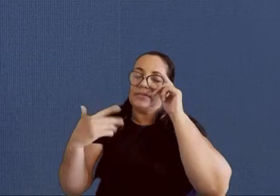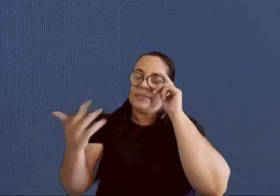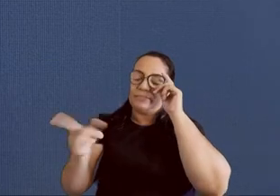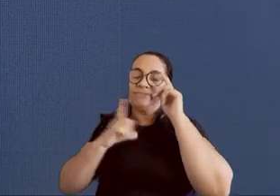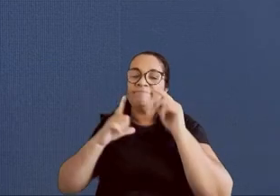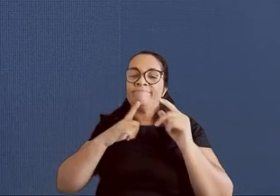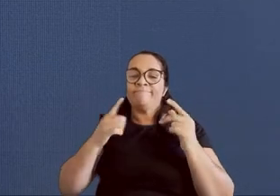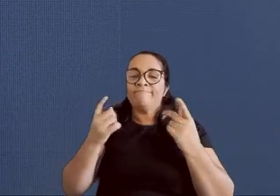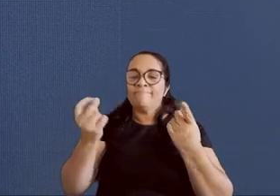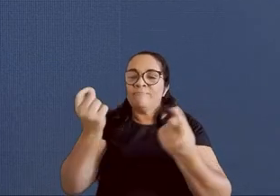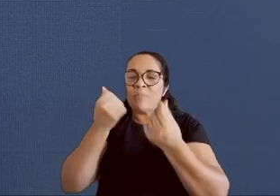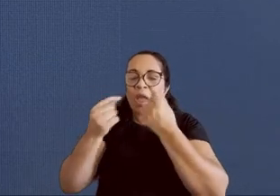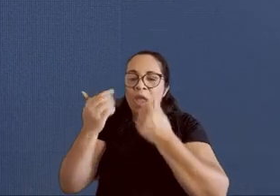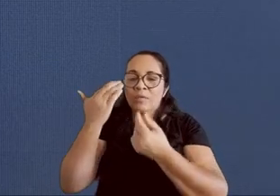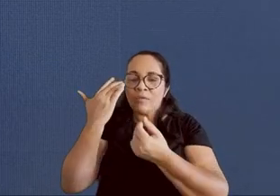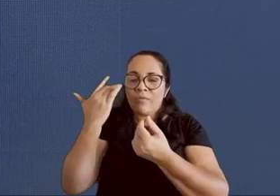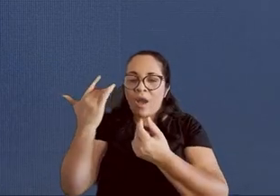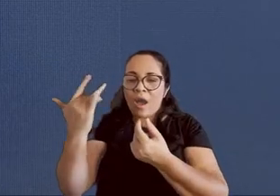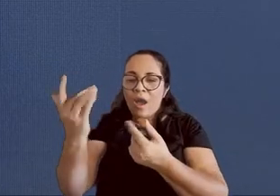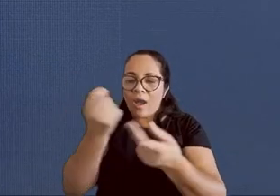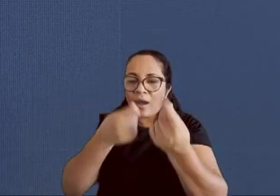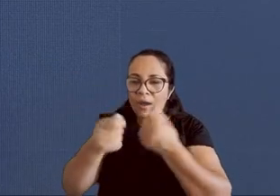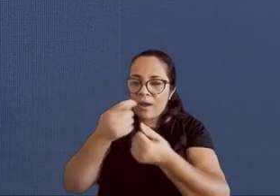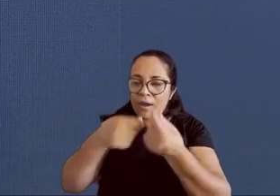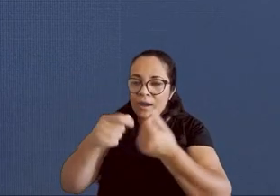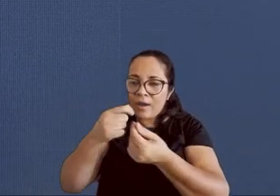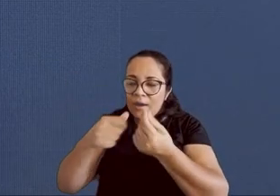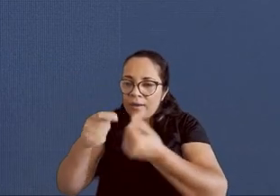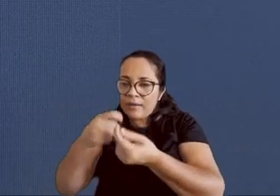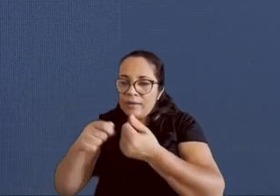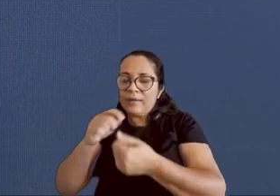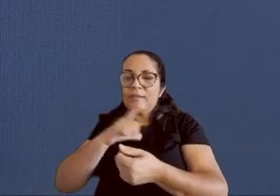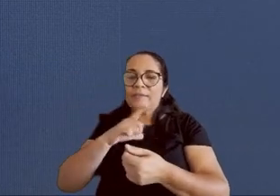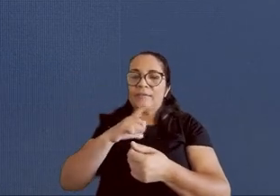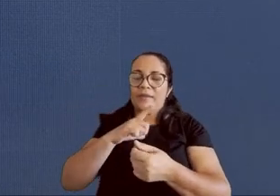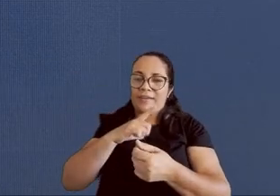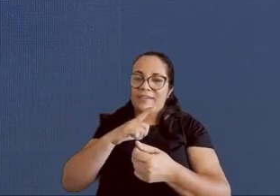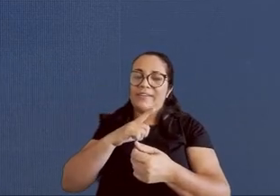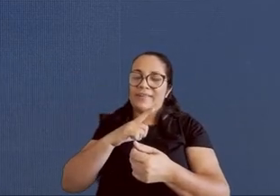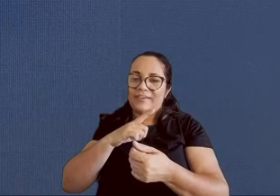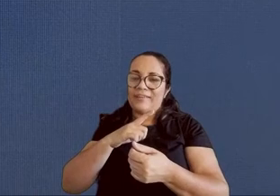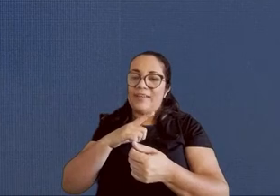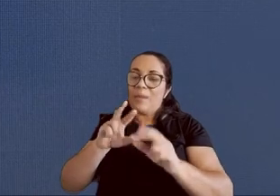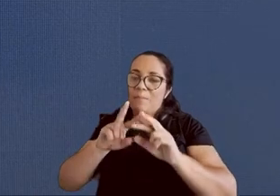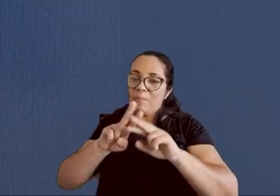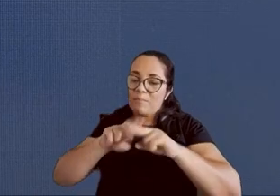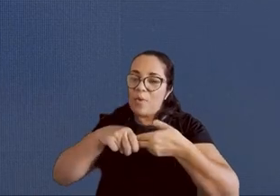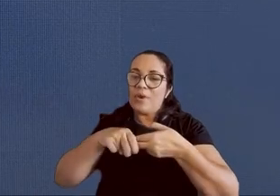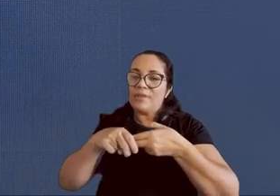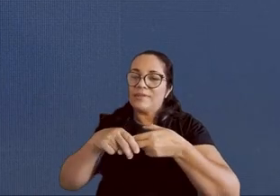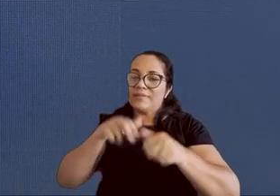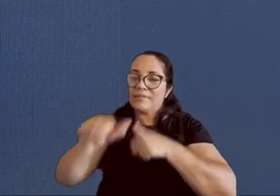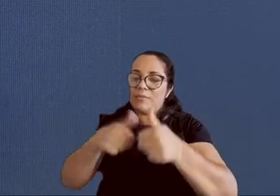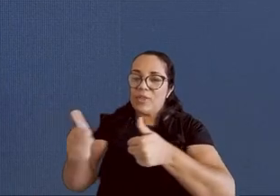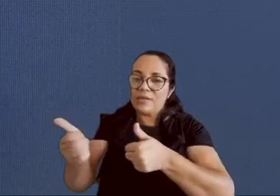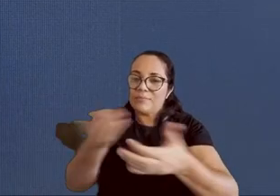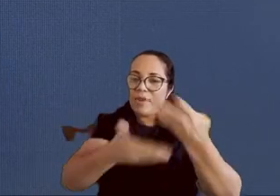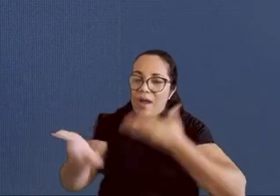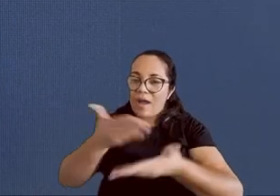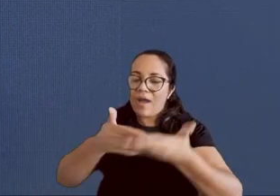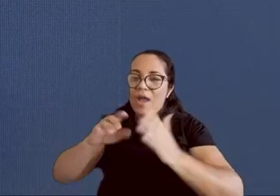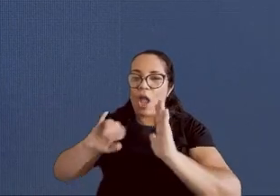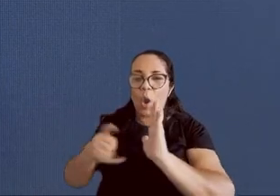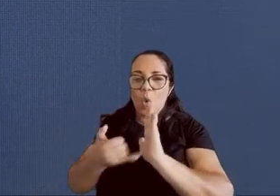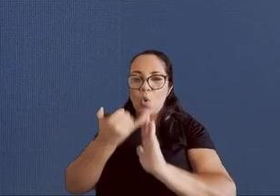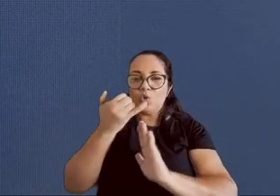parcela pré a sua componente pré que no final das contas é essa volatilidade gerada pelo juros do Brasil não pela capacidade